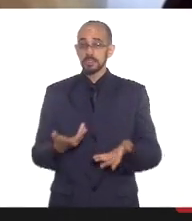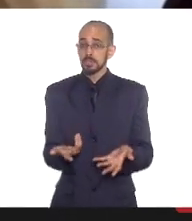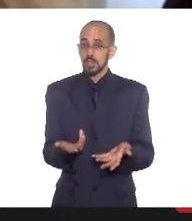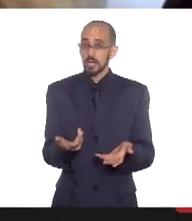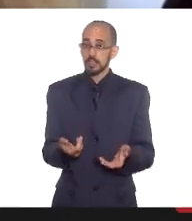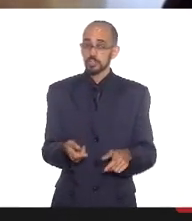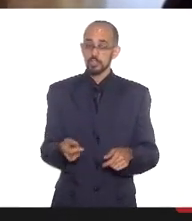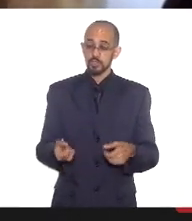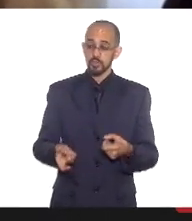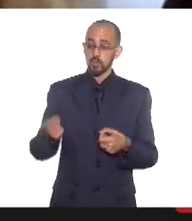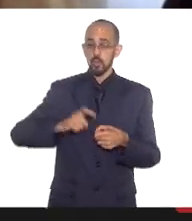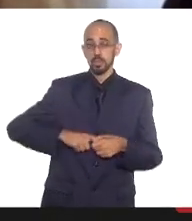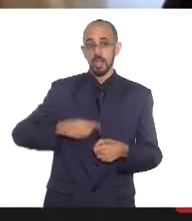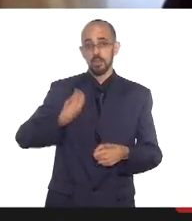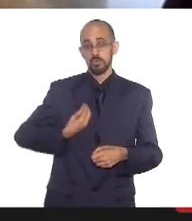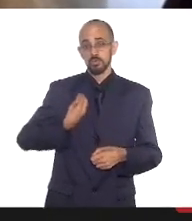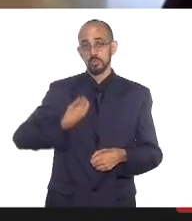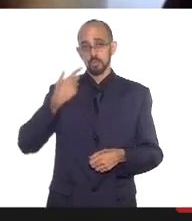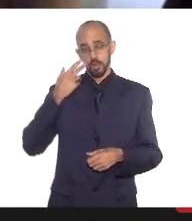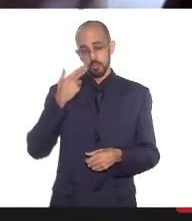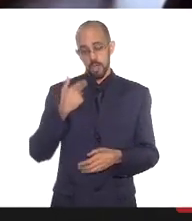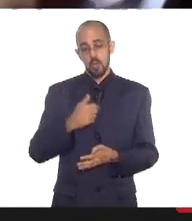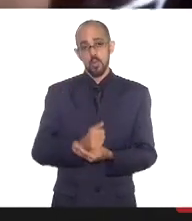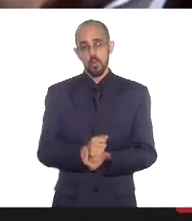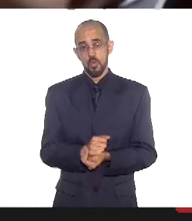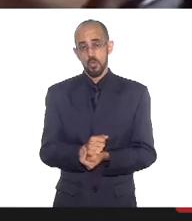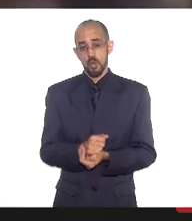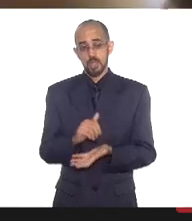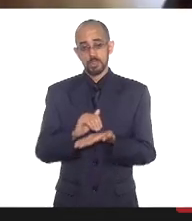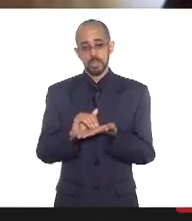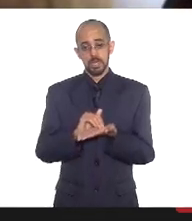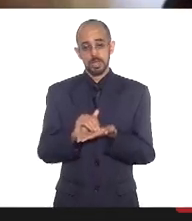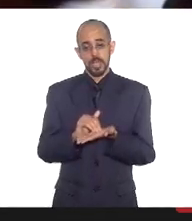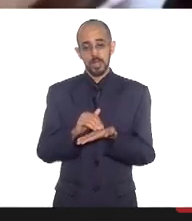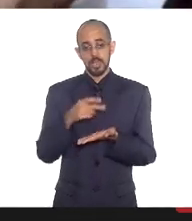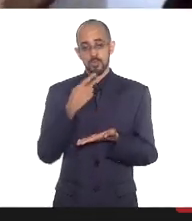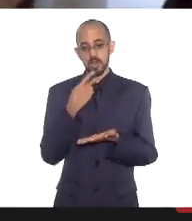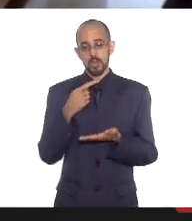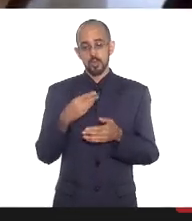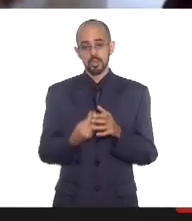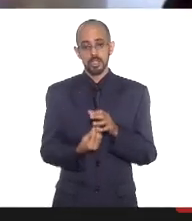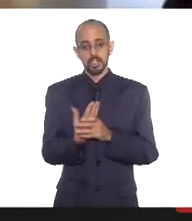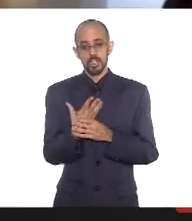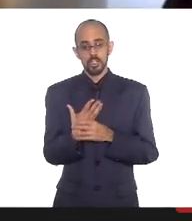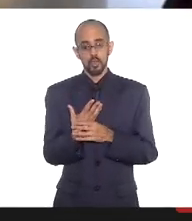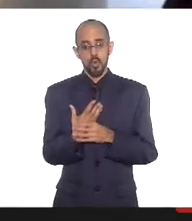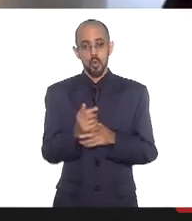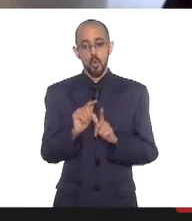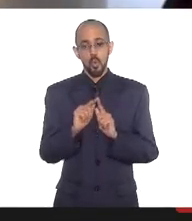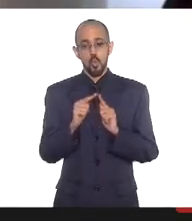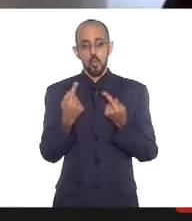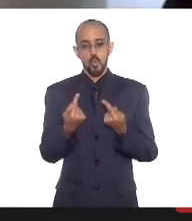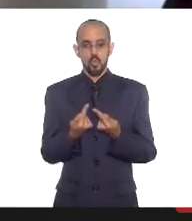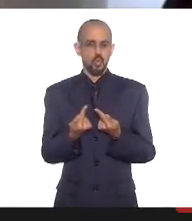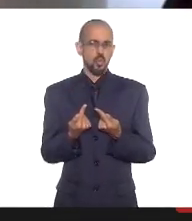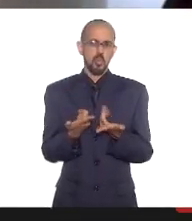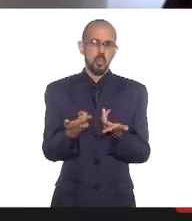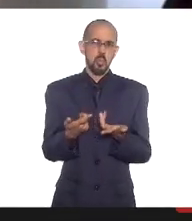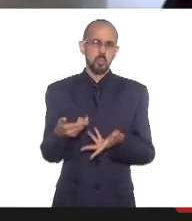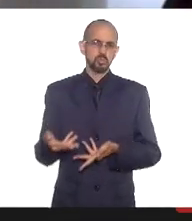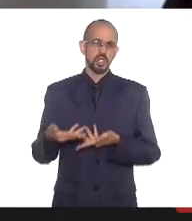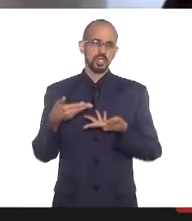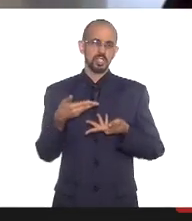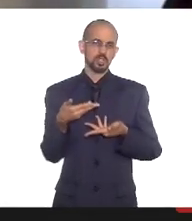se recuperar e a secretaria diz que estabeleceu um grupo um